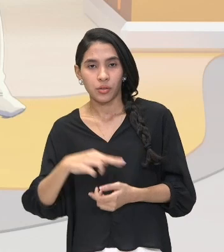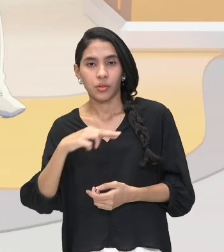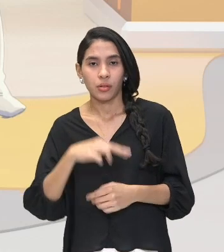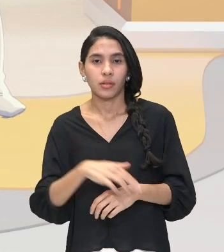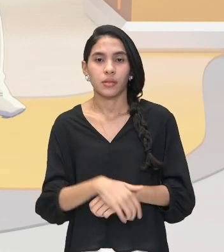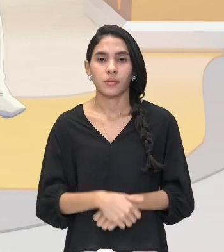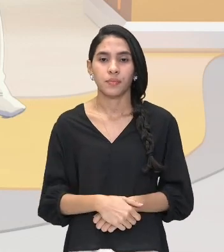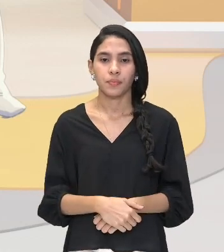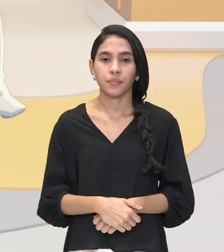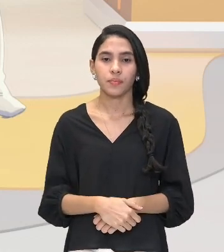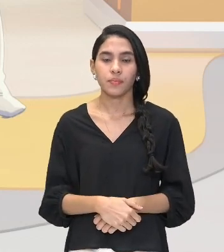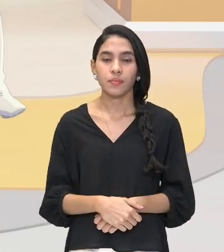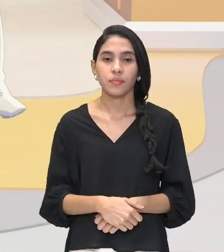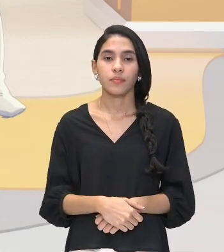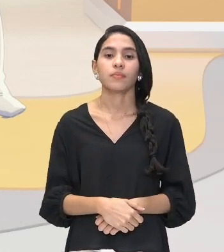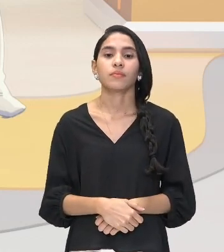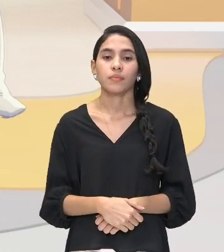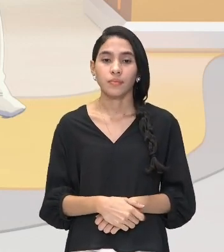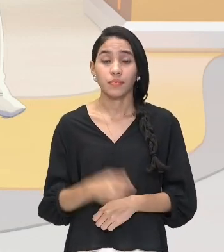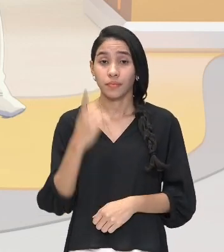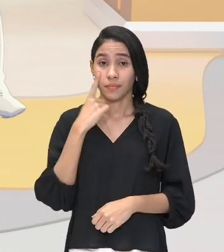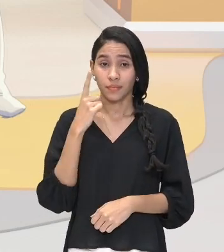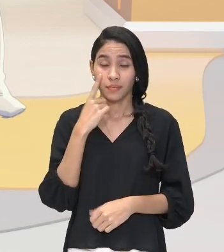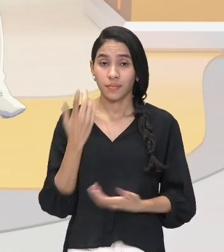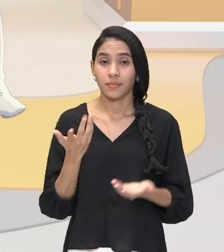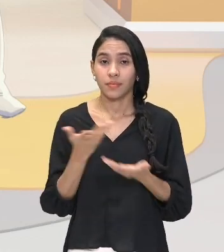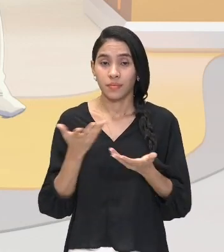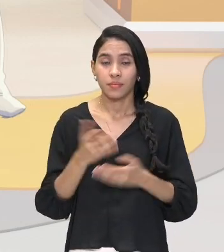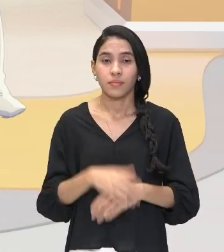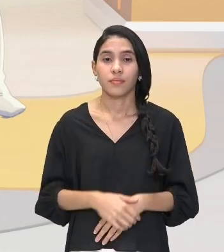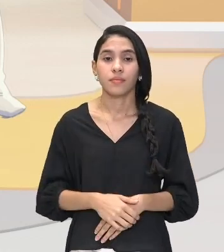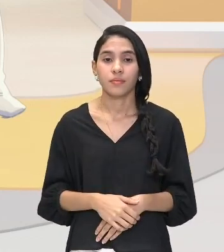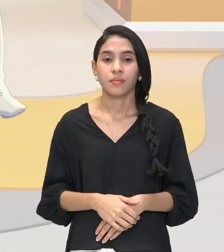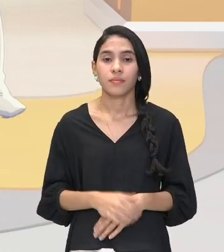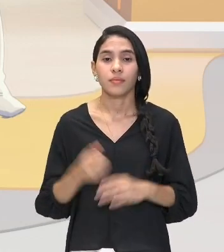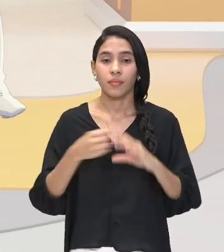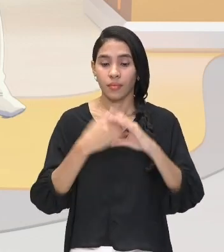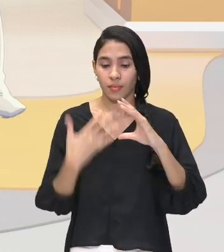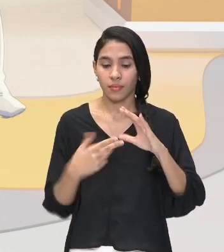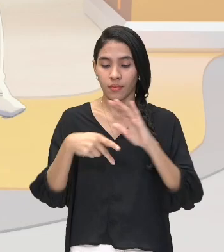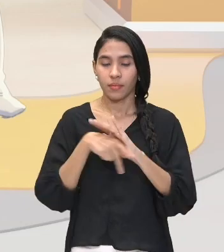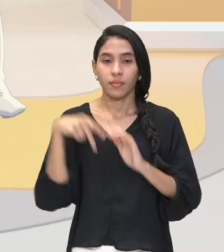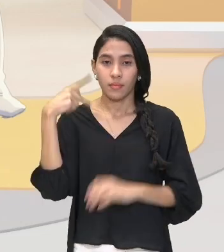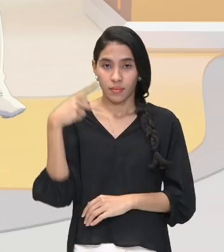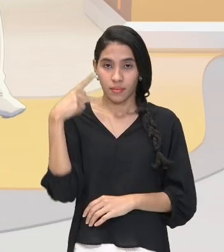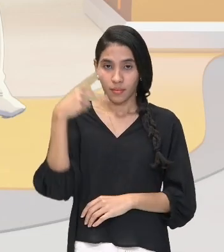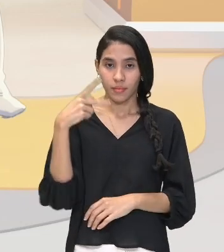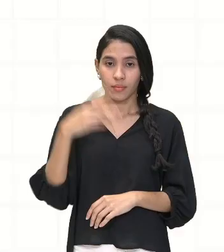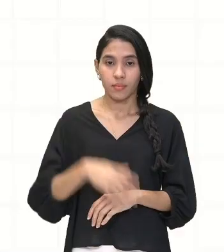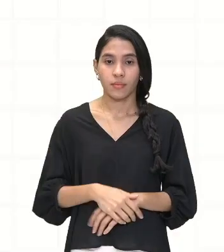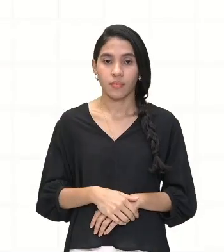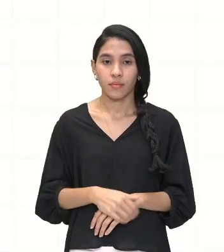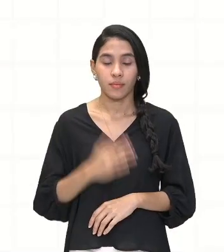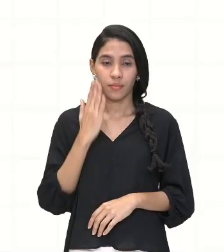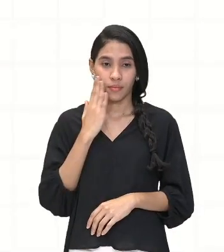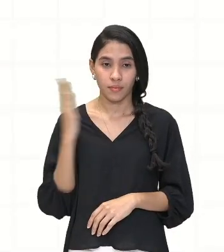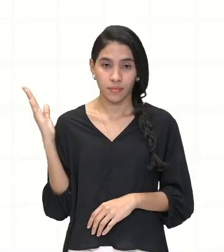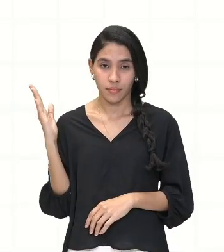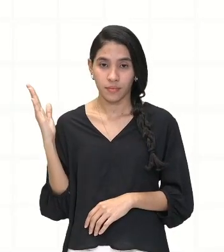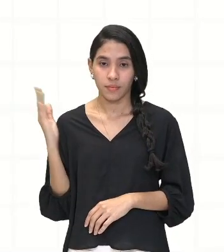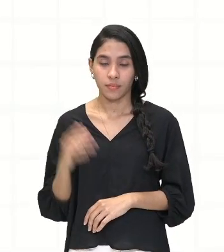religiosas. Vamos agora observar as questões políticas nos reinos ibéricos.